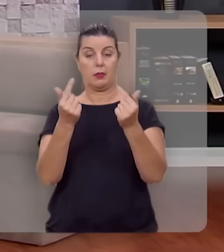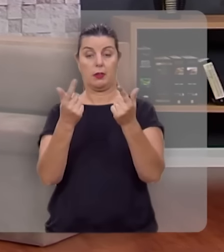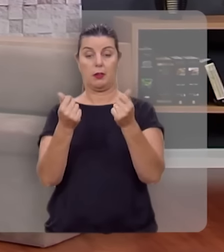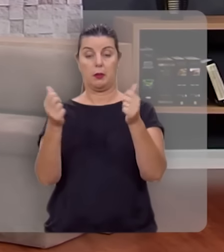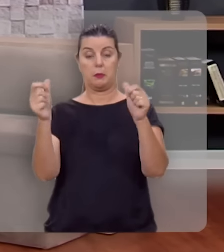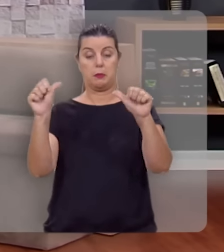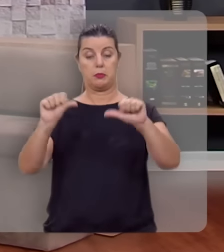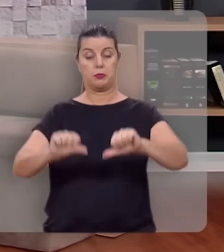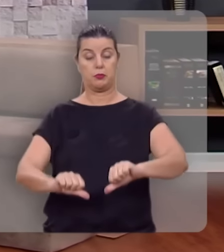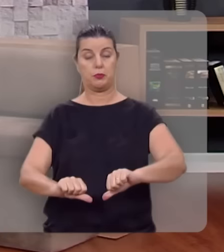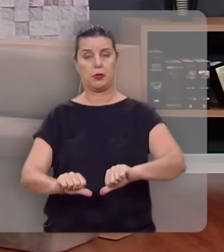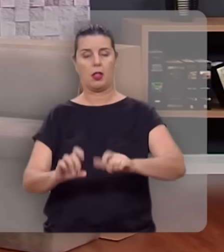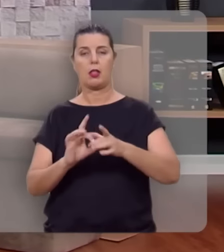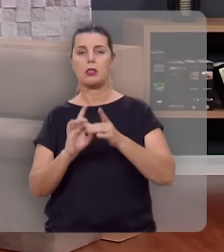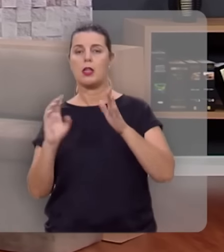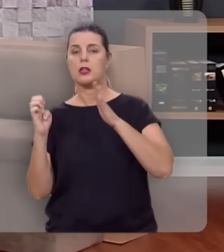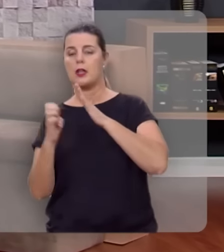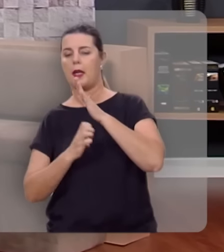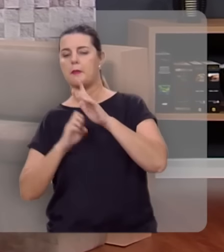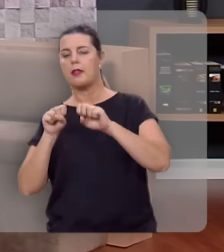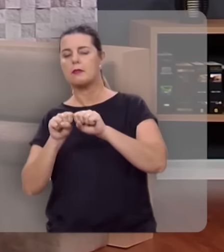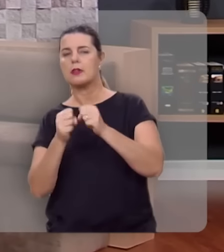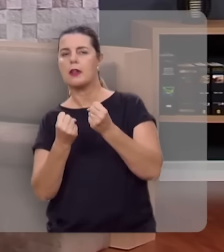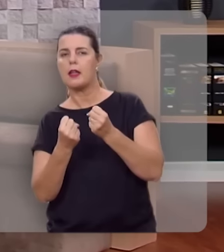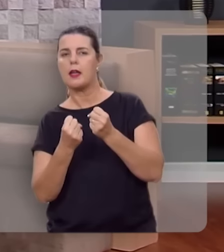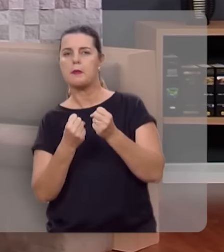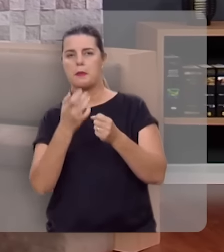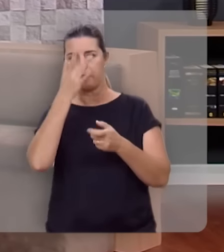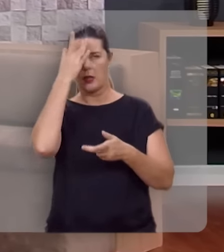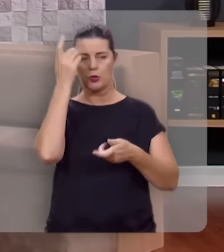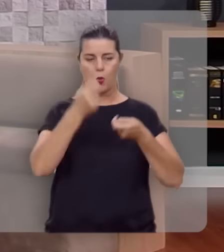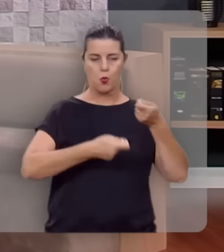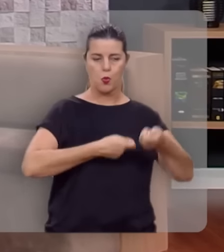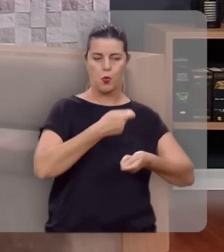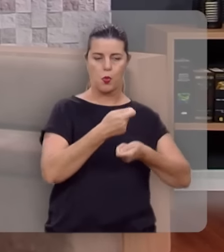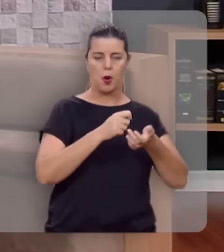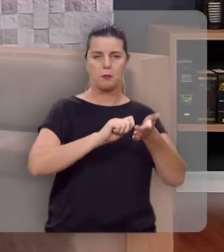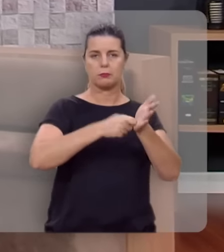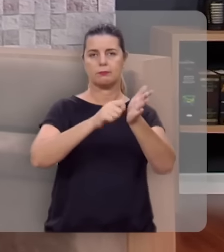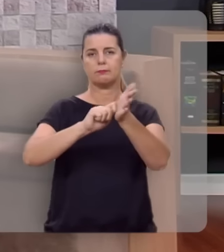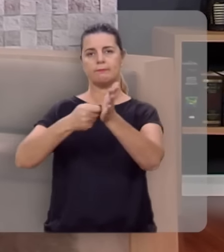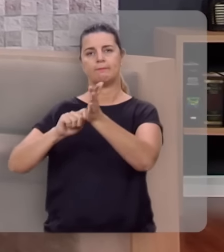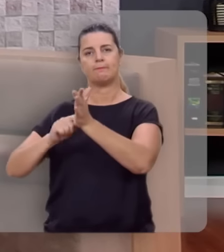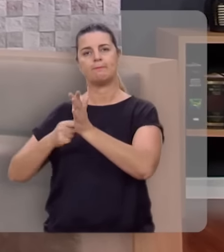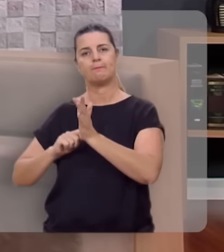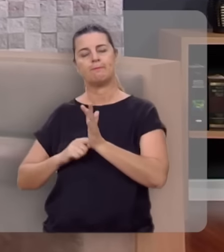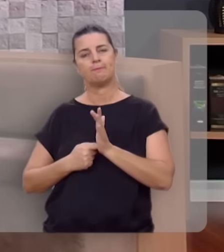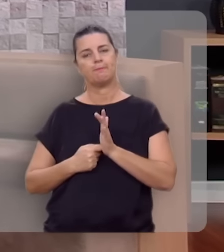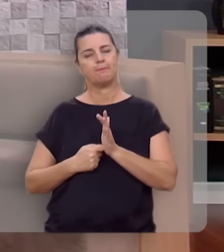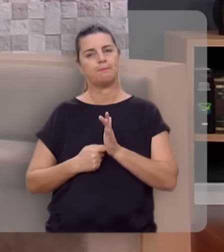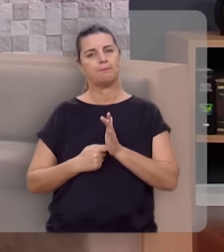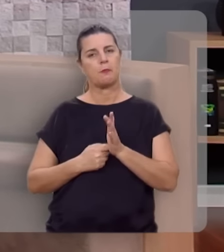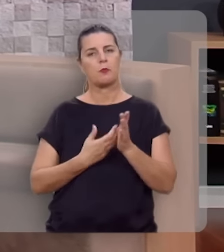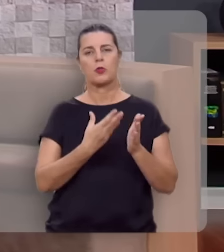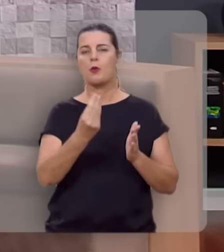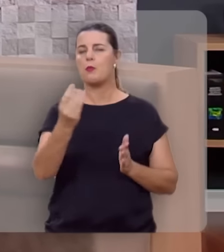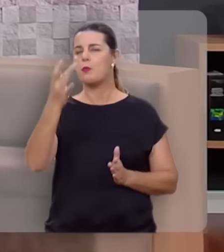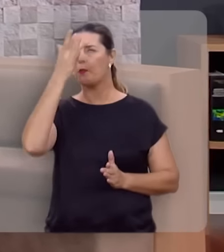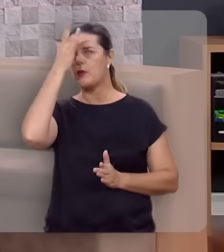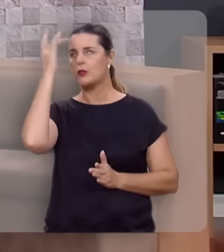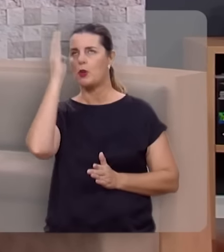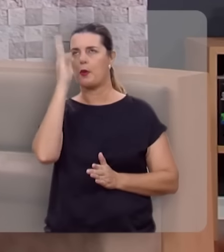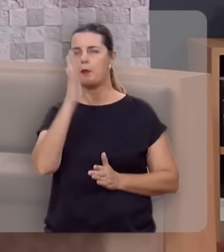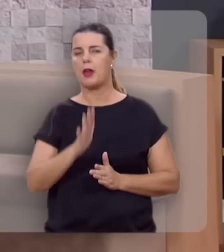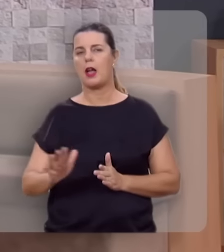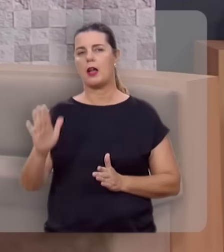recessão econômica deixa empresários quebrados, comerciantes encerrando as suas atividades, milhões